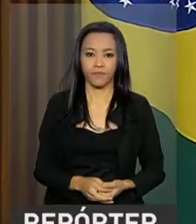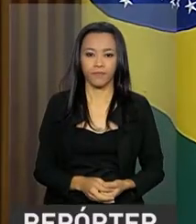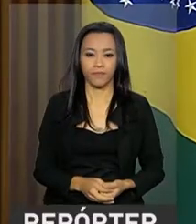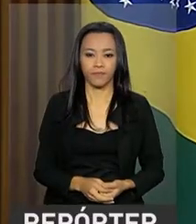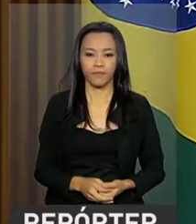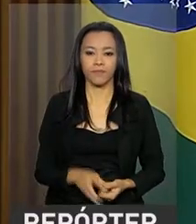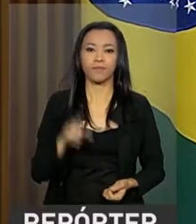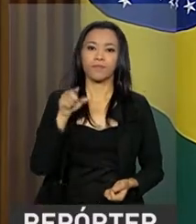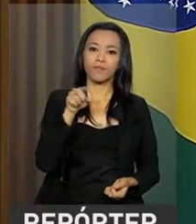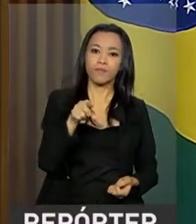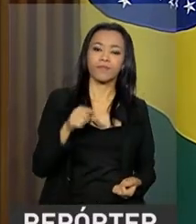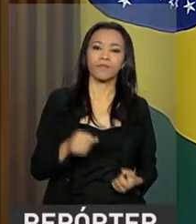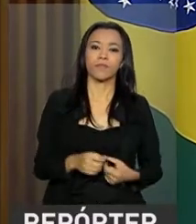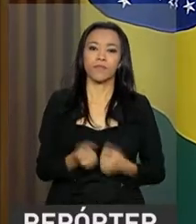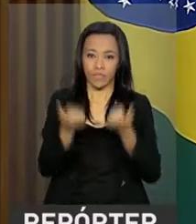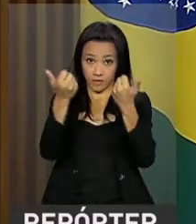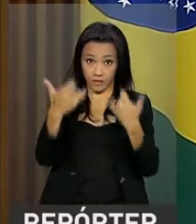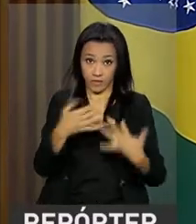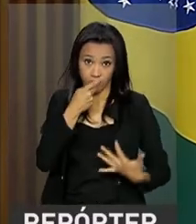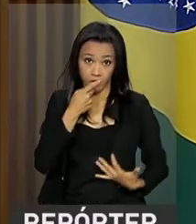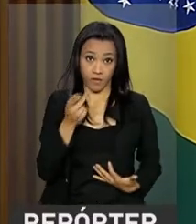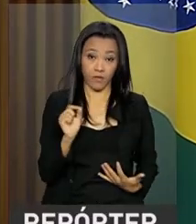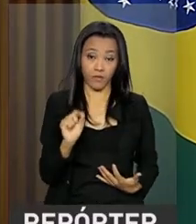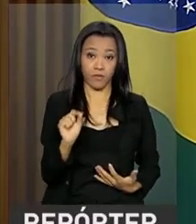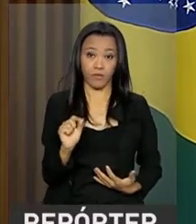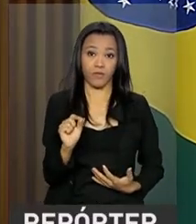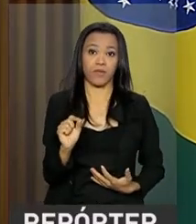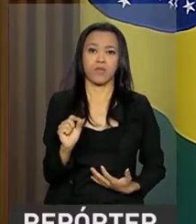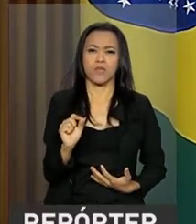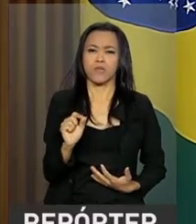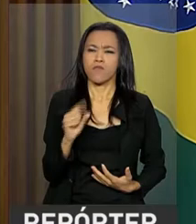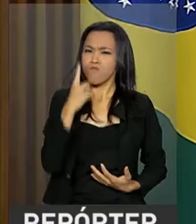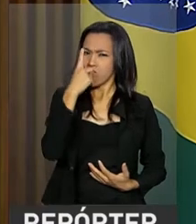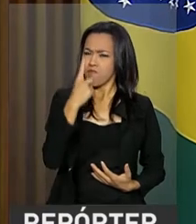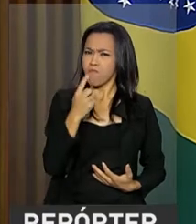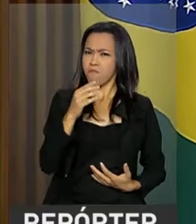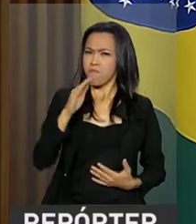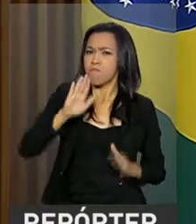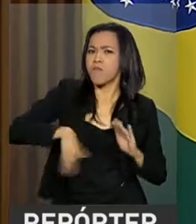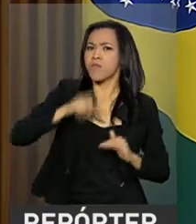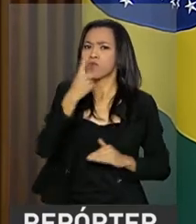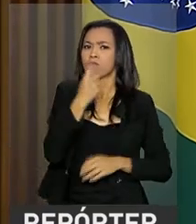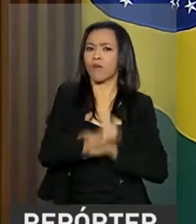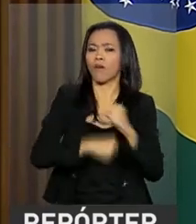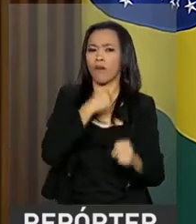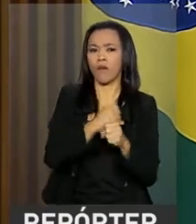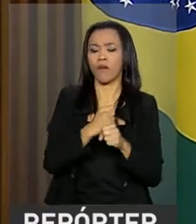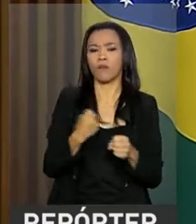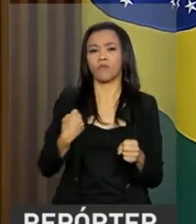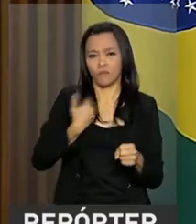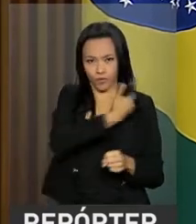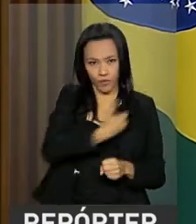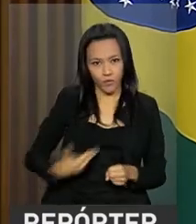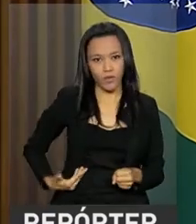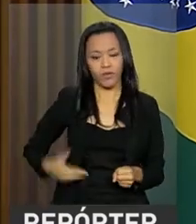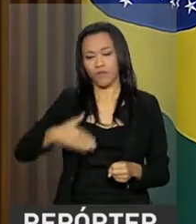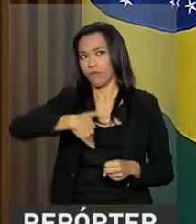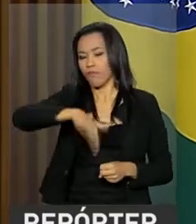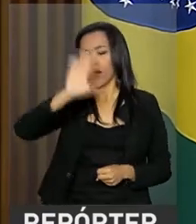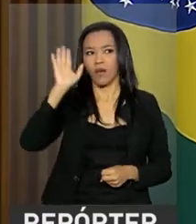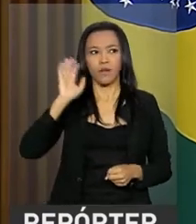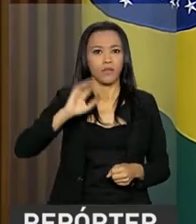sem embargo de termos feito neste menos de um ano de governo mais de 50 e tantas